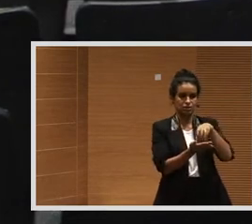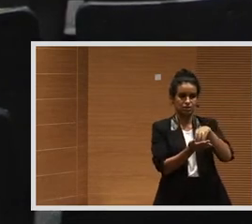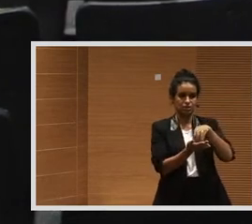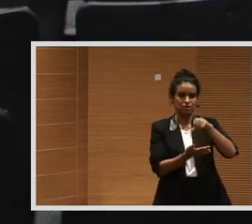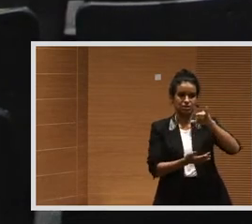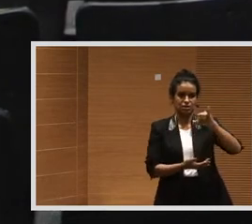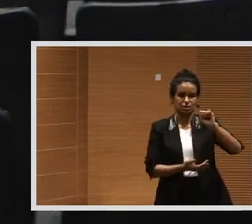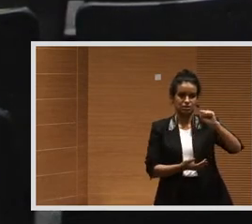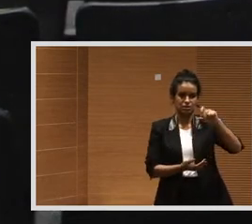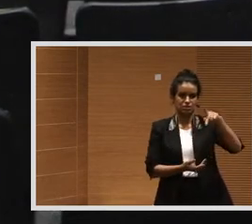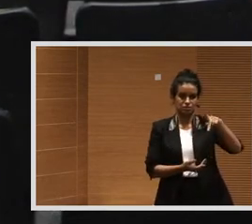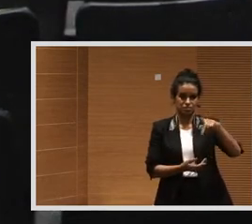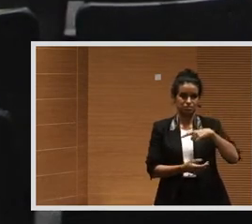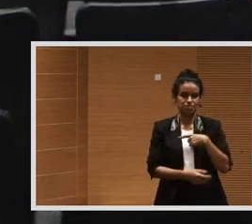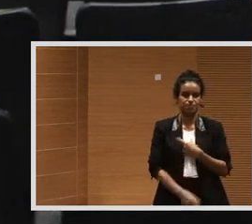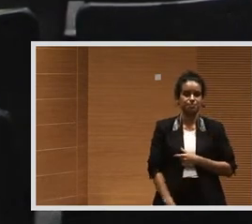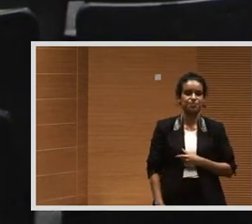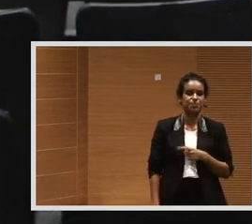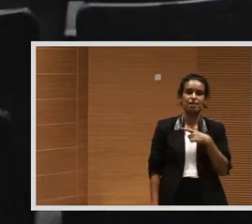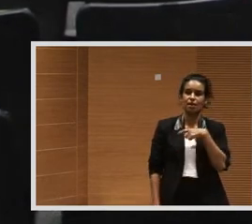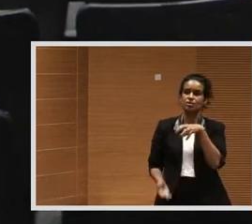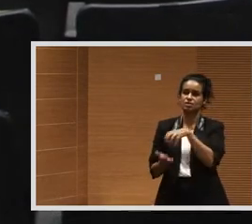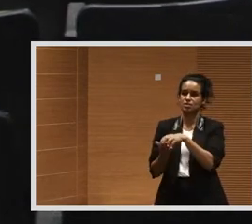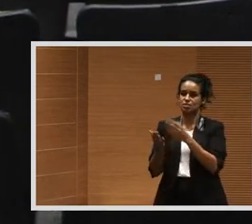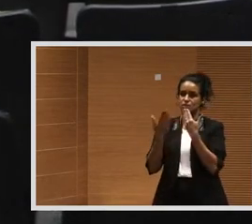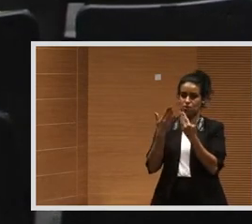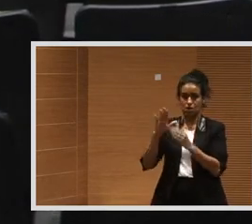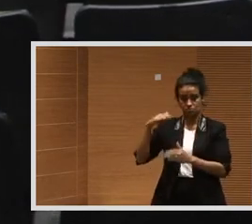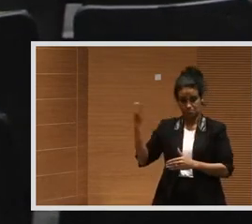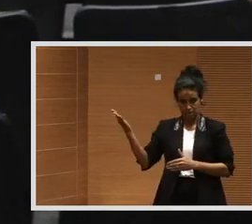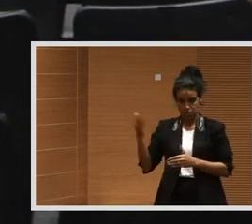Centro de Saúde Escola, que fica aqui embaixo. É,